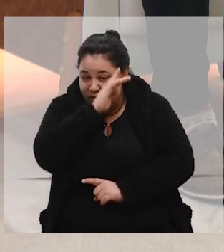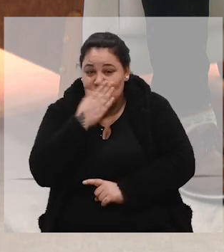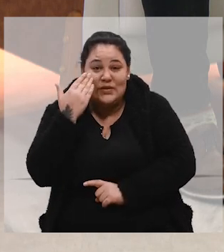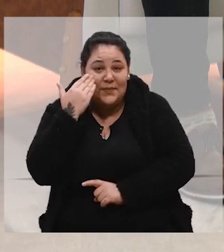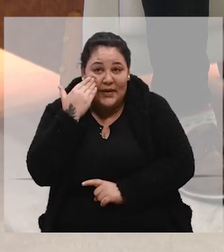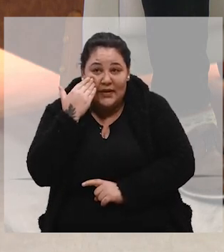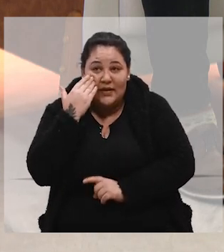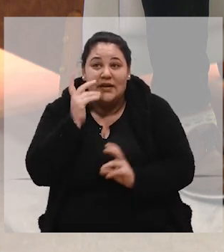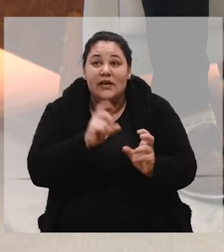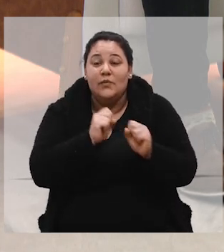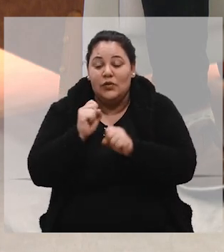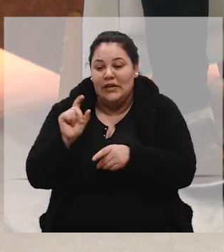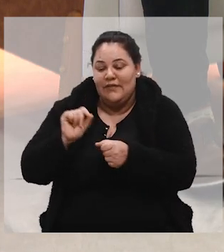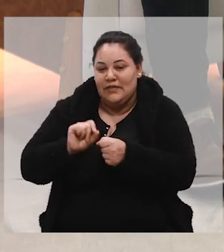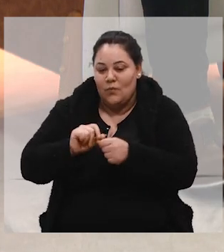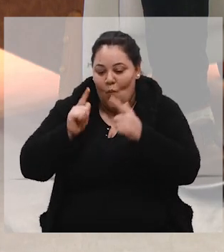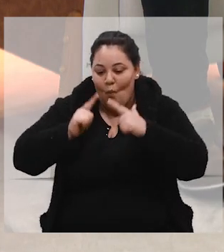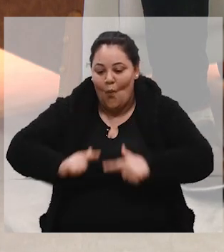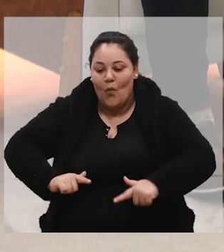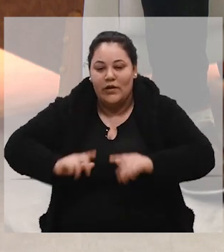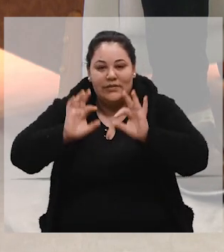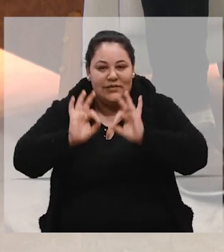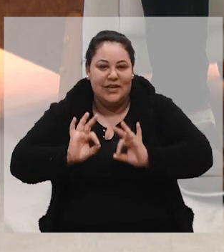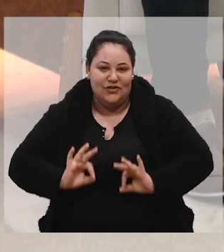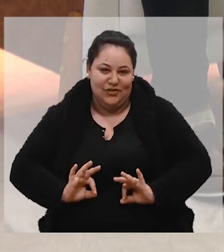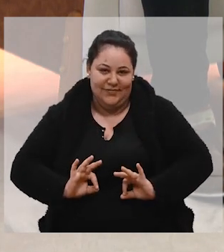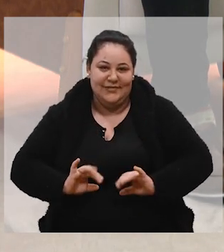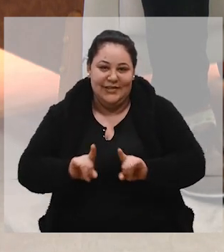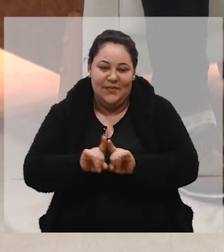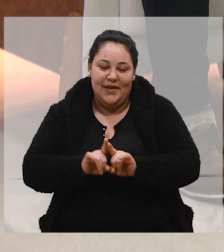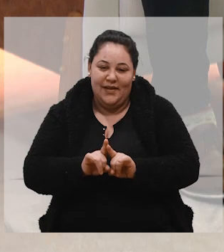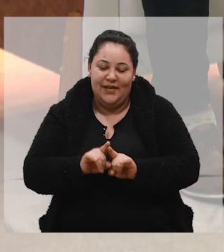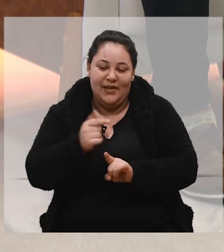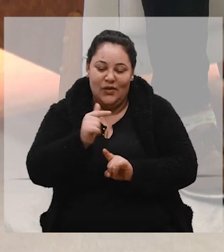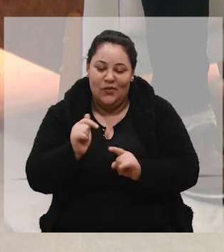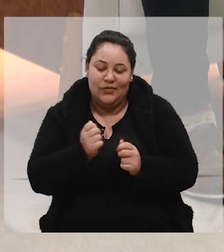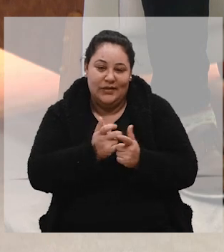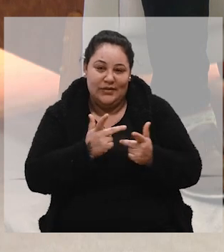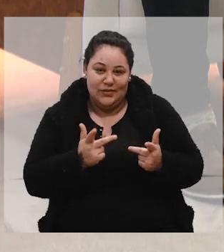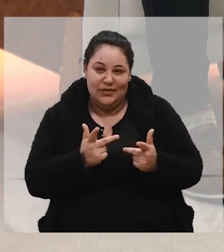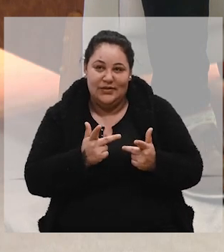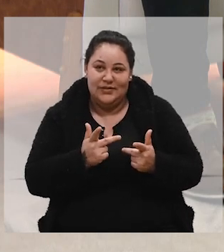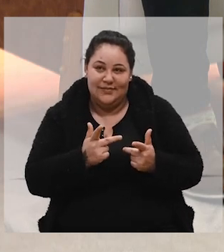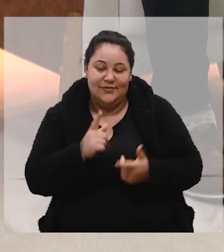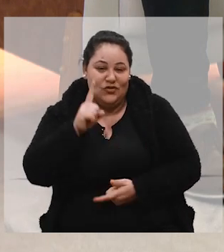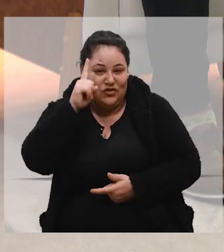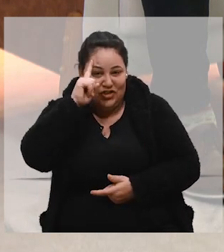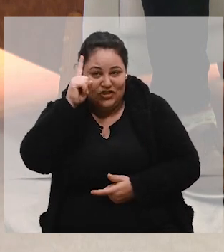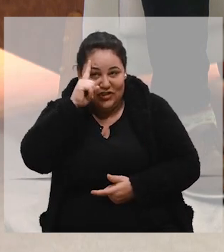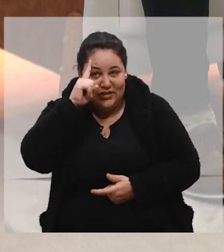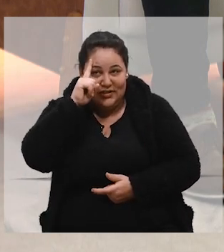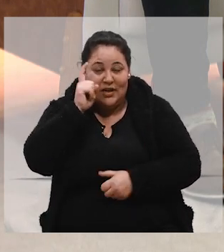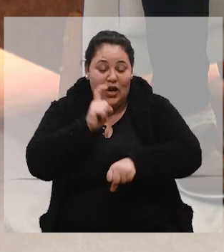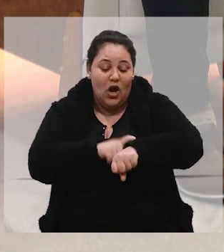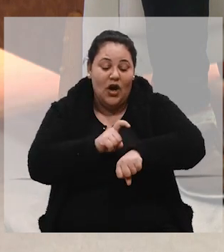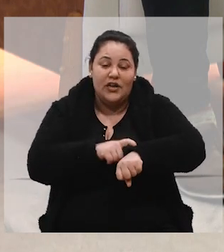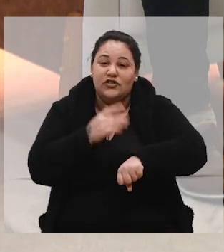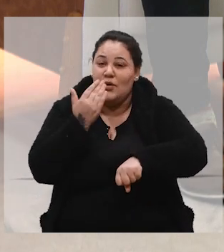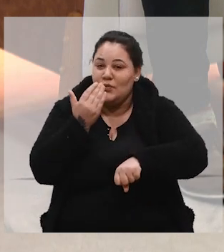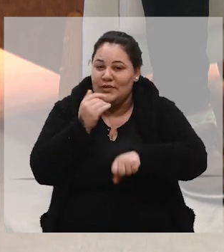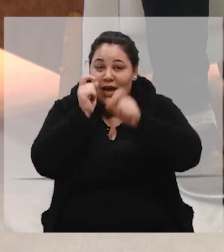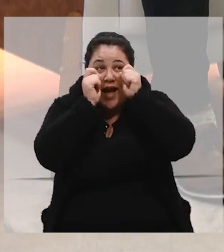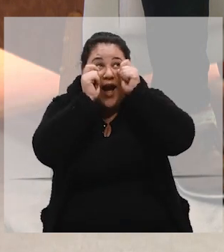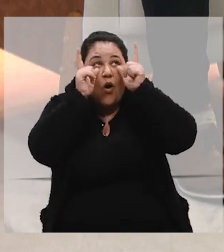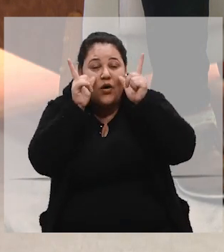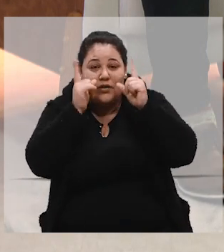difícil a identificação, e poder fazer a higiene direitinho, assim como em qualquer outra coisa também. Rotina do dia a dia, de